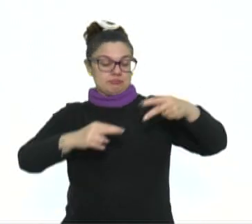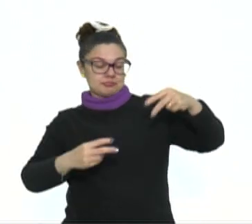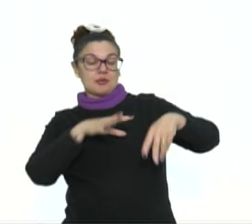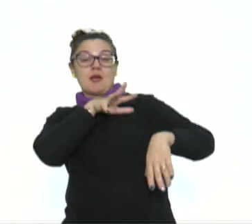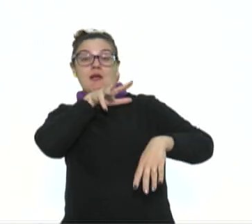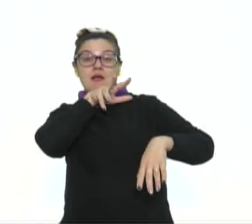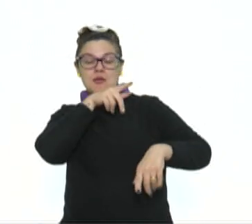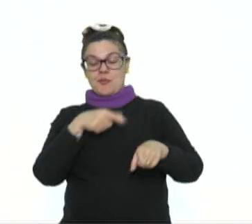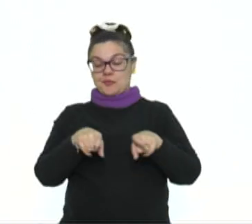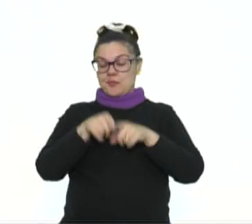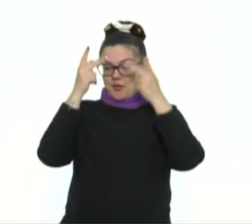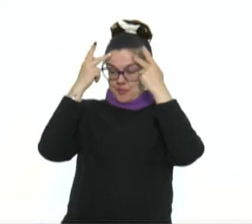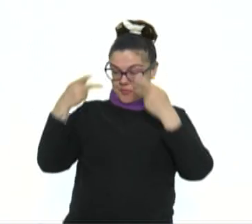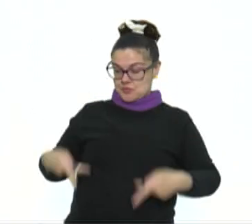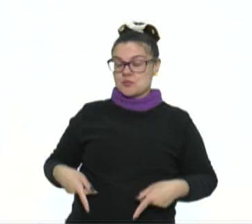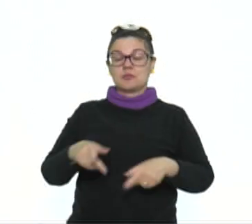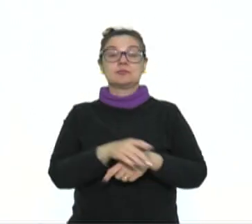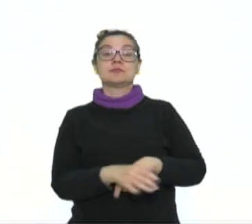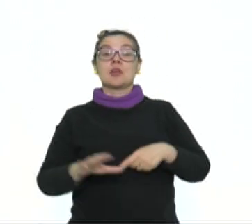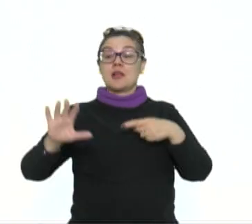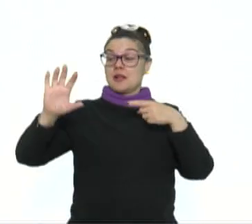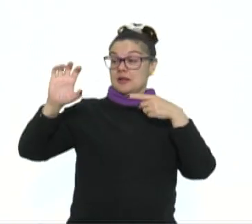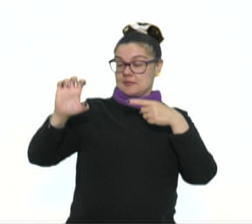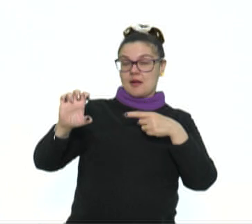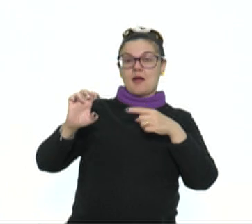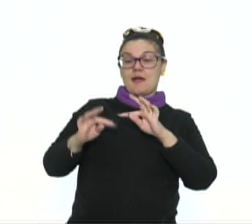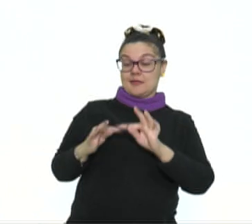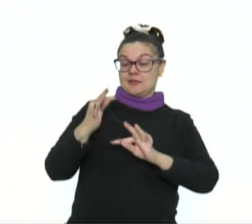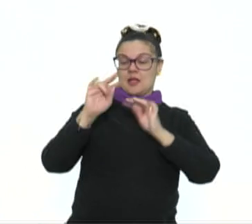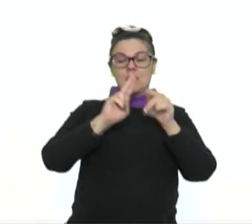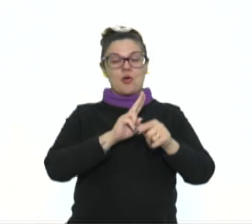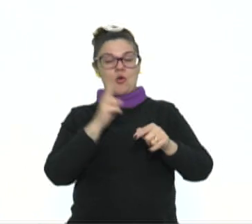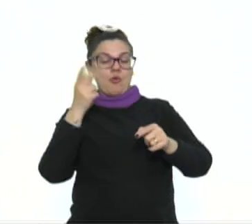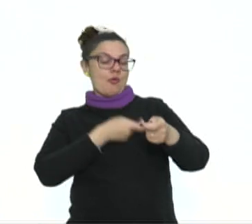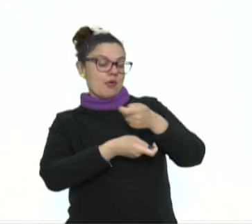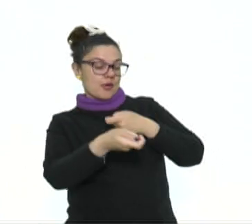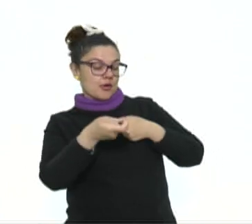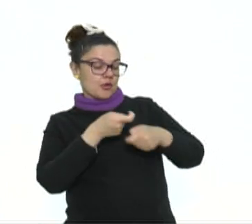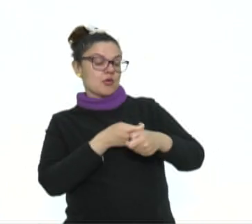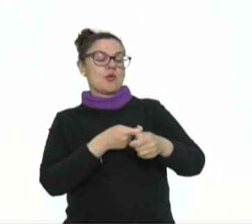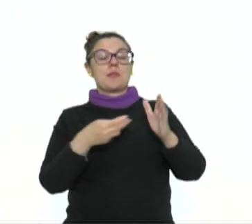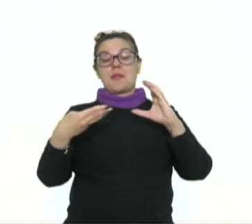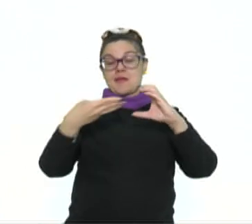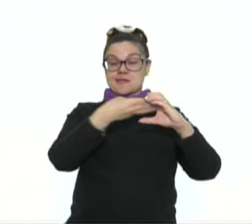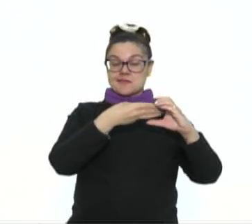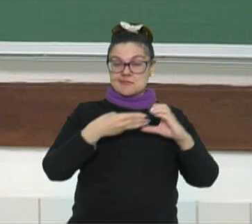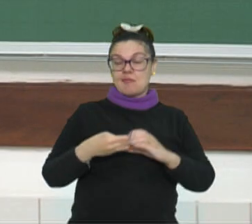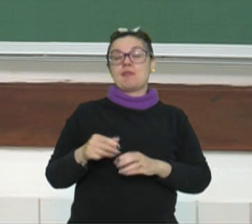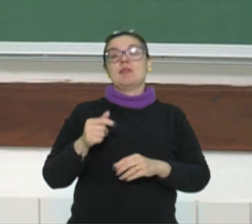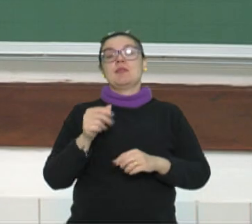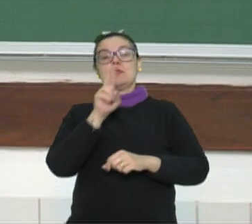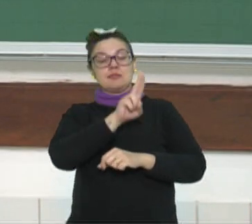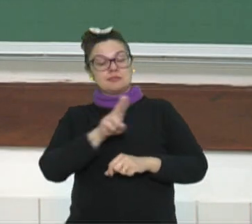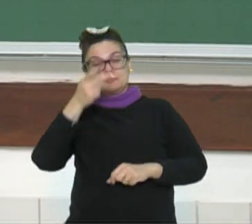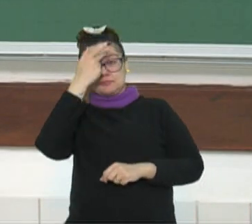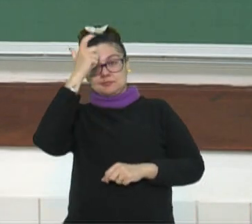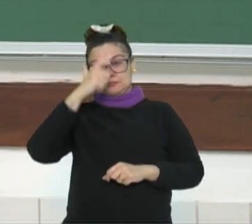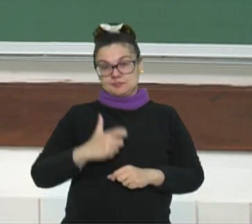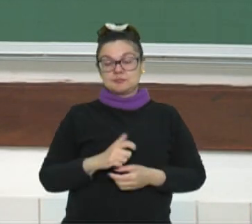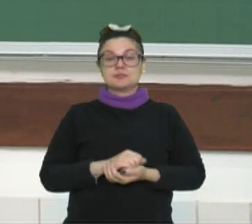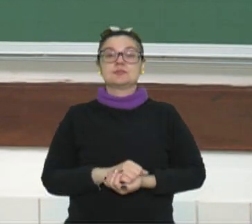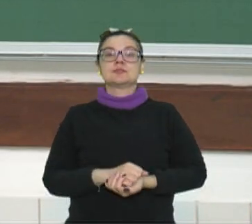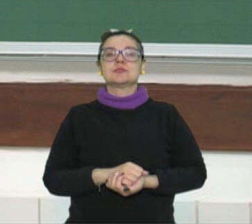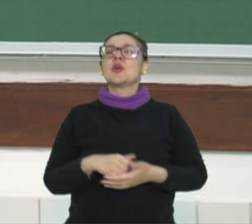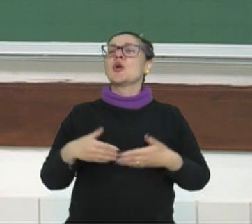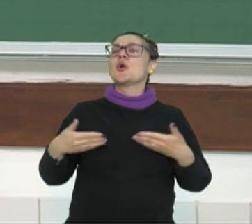animal. E letra E. Fundamentar técnica e economicamente as pesquisas sobre células-tronco para o uso em seres humanos. Então aí, sobre bioética, o que